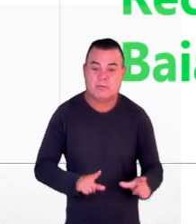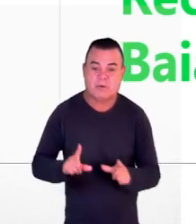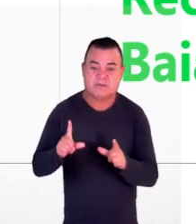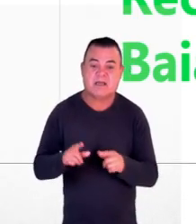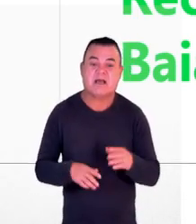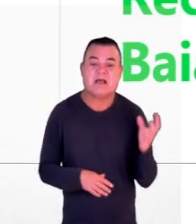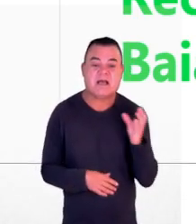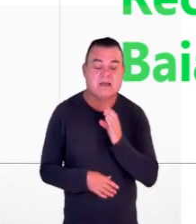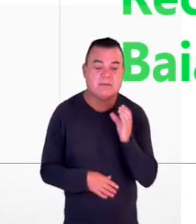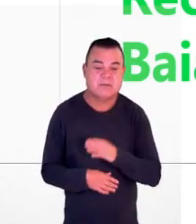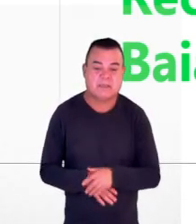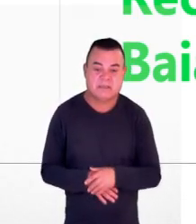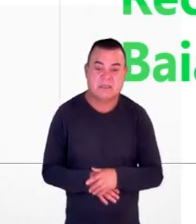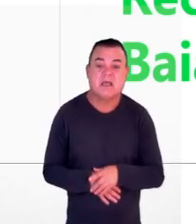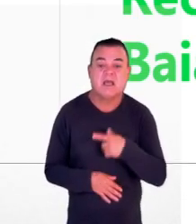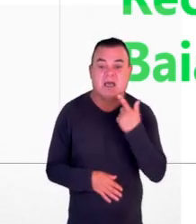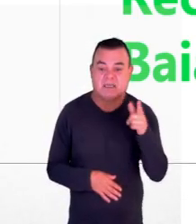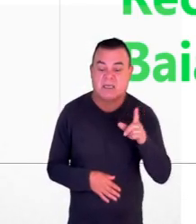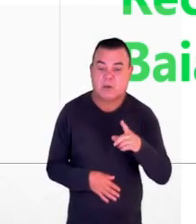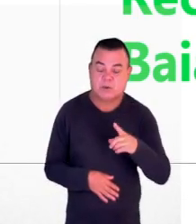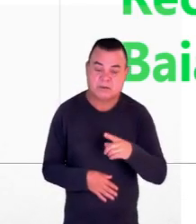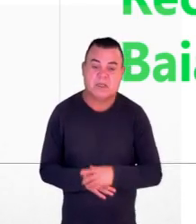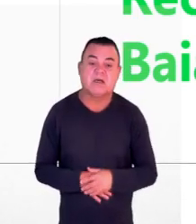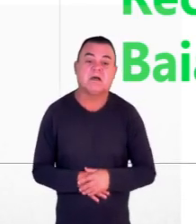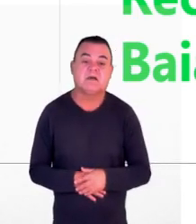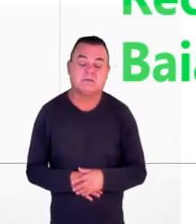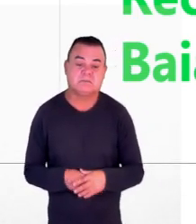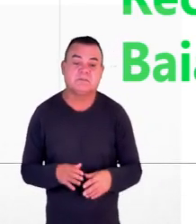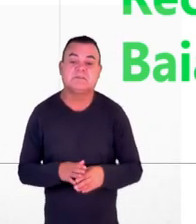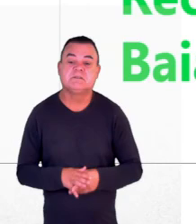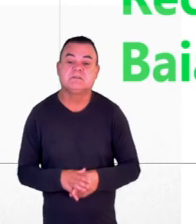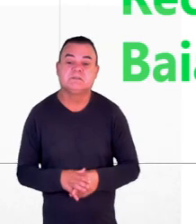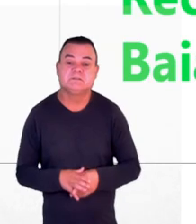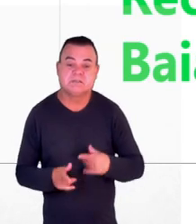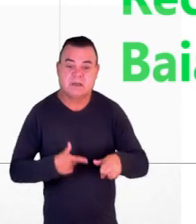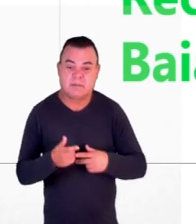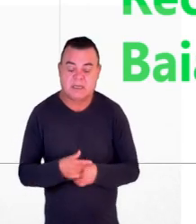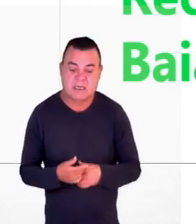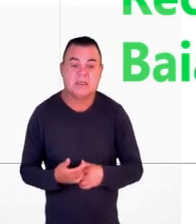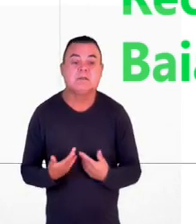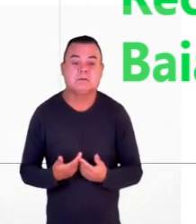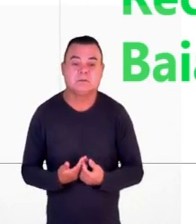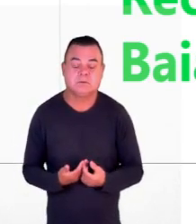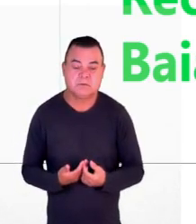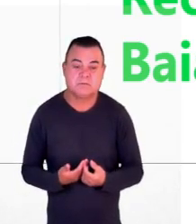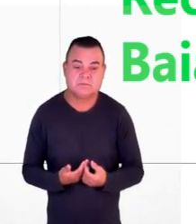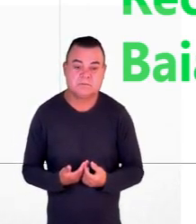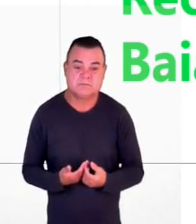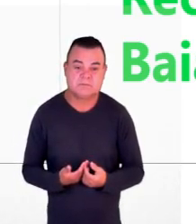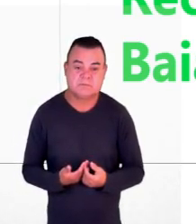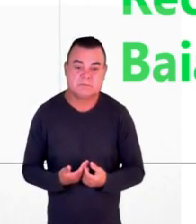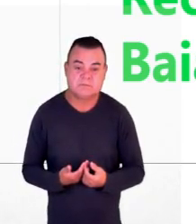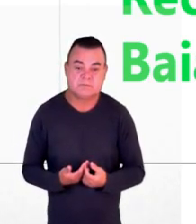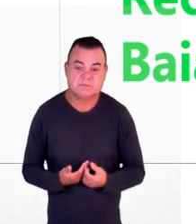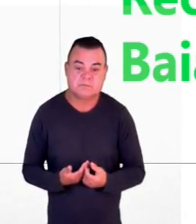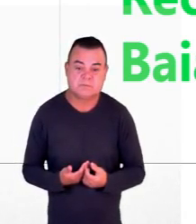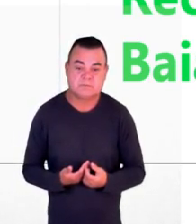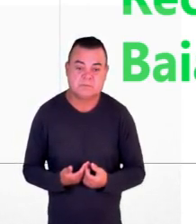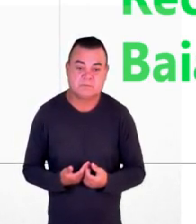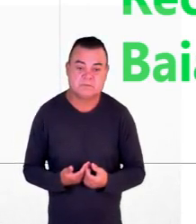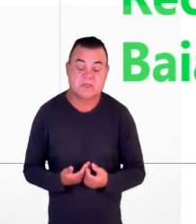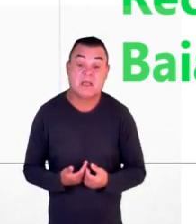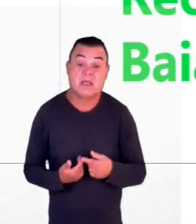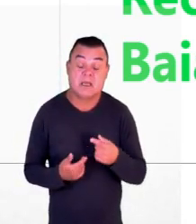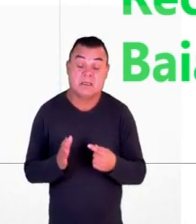ação parecida no reconcavo baiano aqui já eh a a a